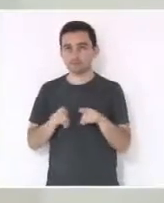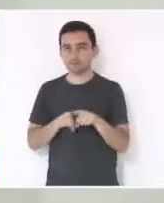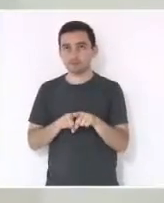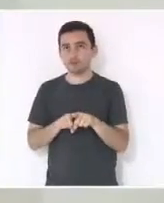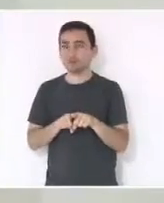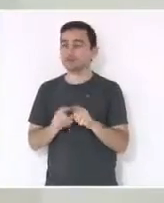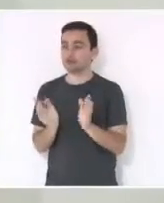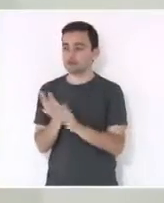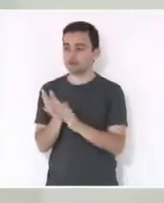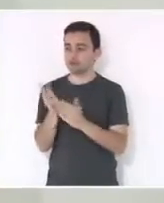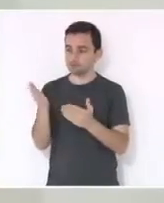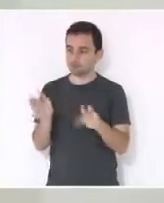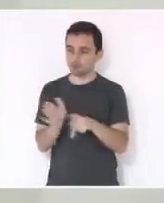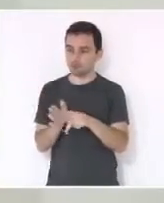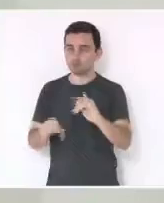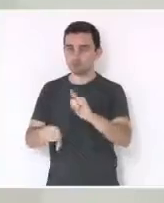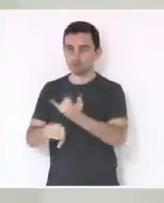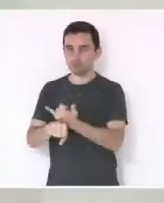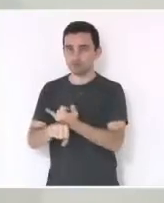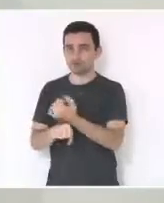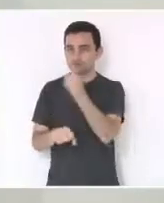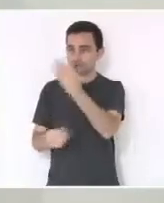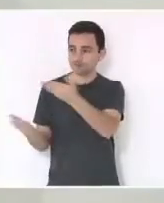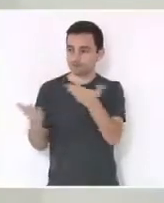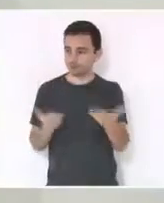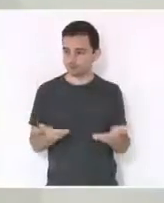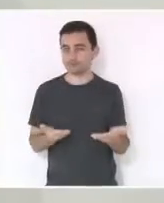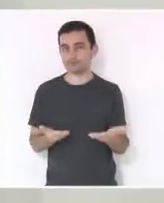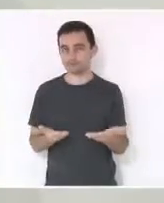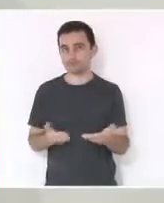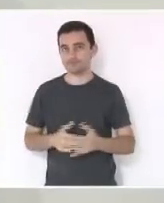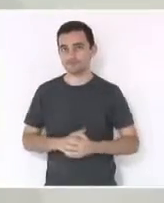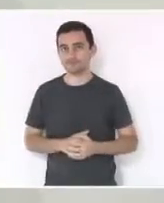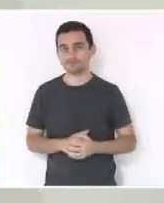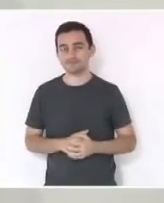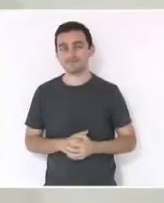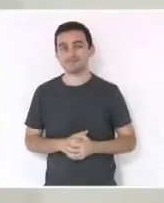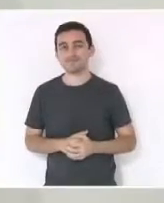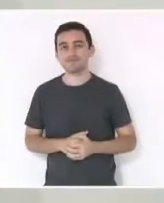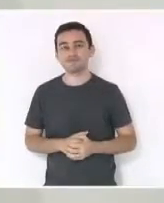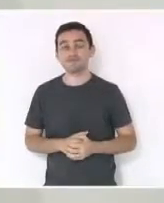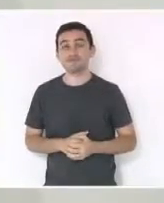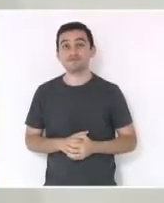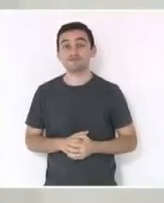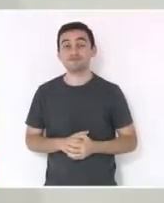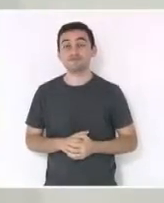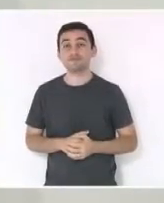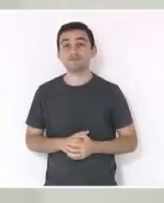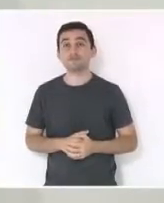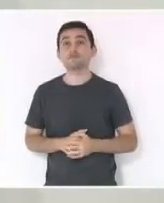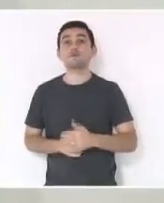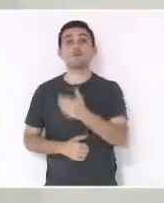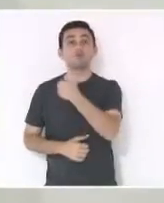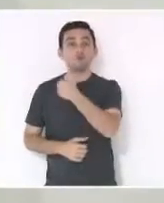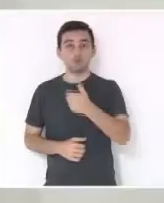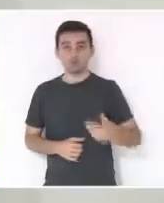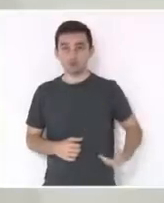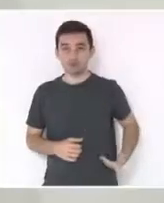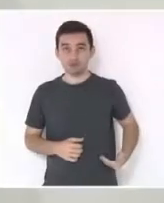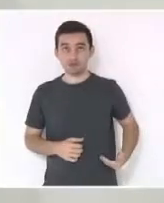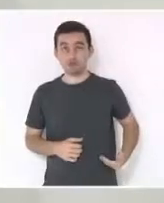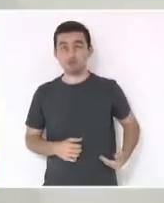seja bem vindo à nossa terra segundo o o governo mandou a mp